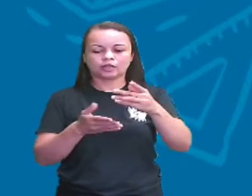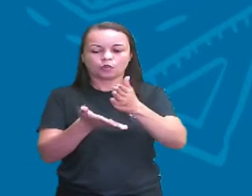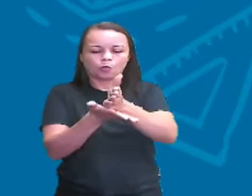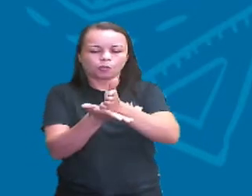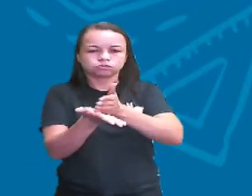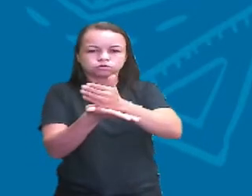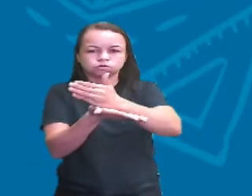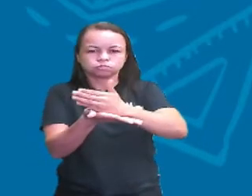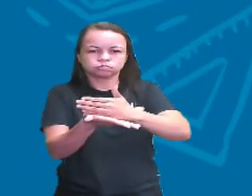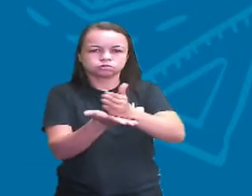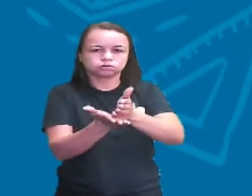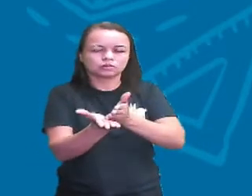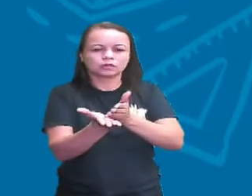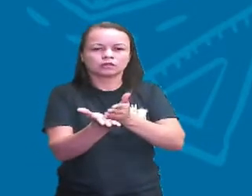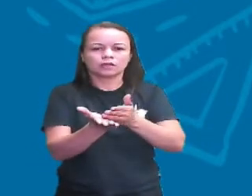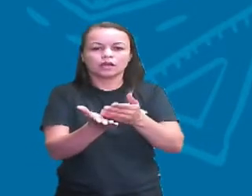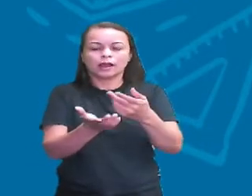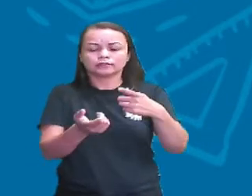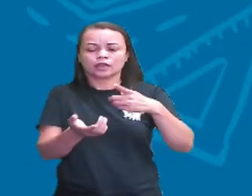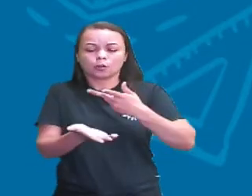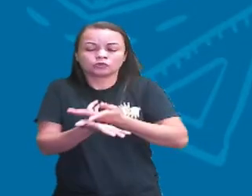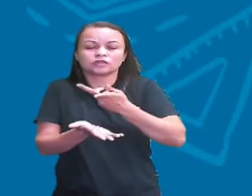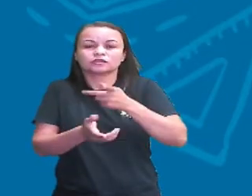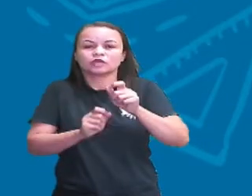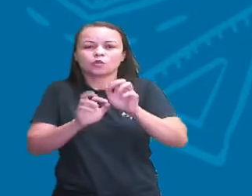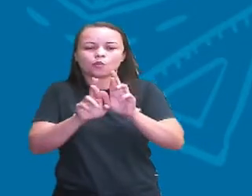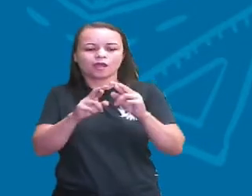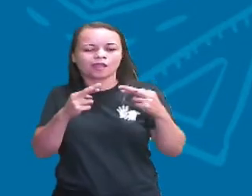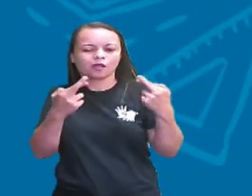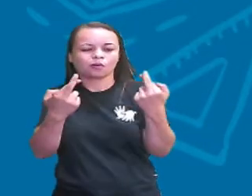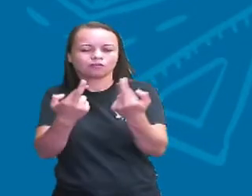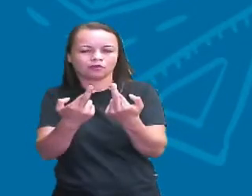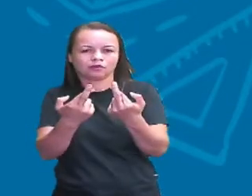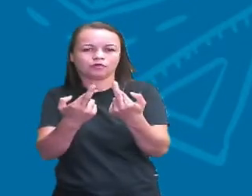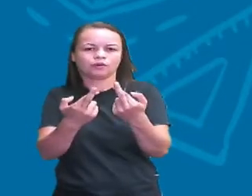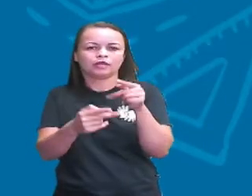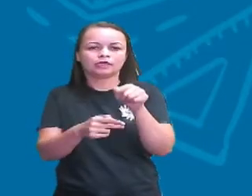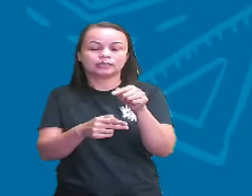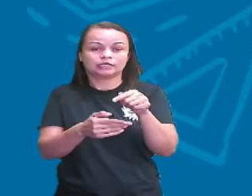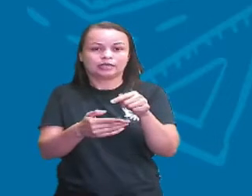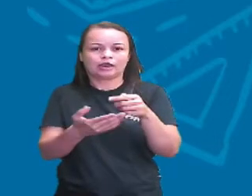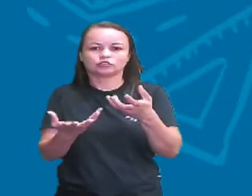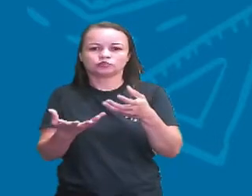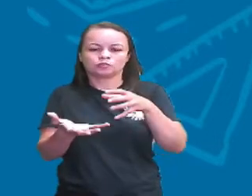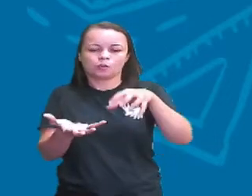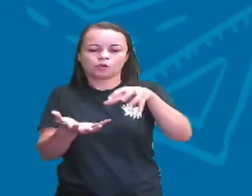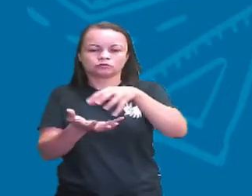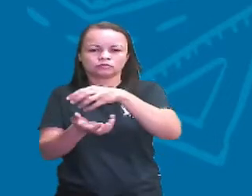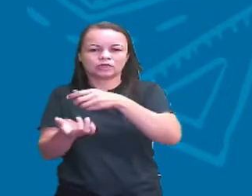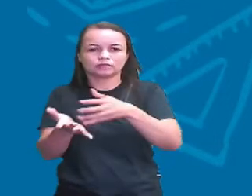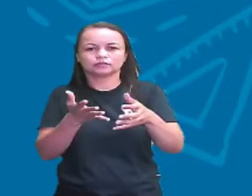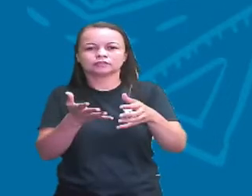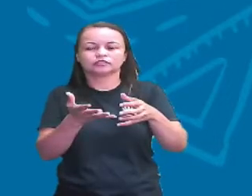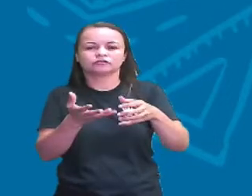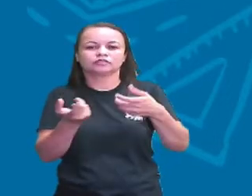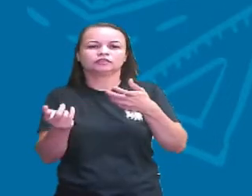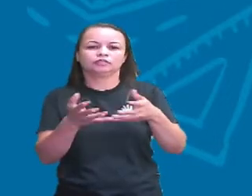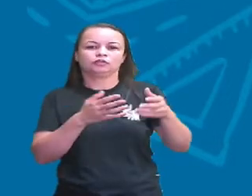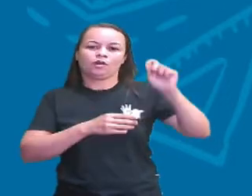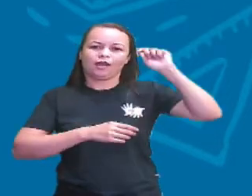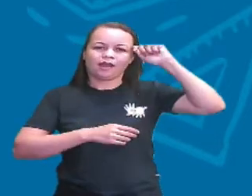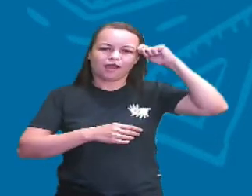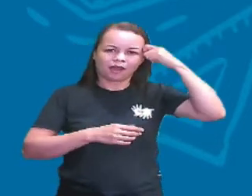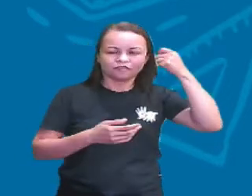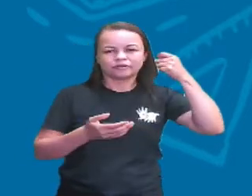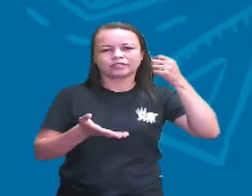1885. Tá? Nessa reunião, as potências europeias dividiram a África em pedaços para que